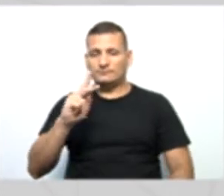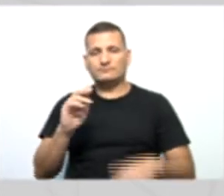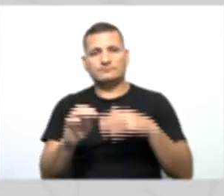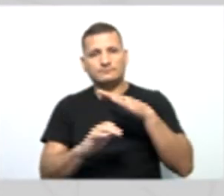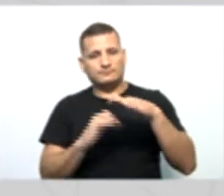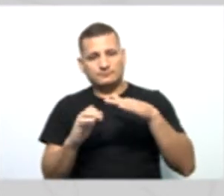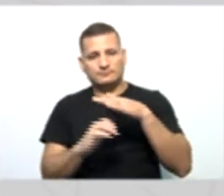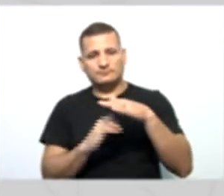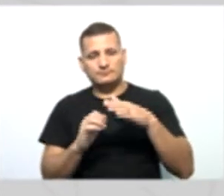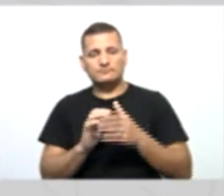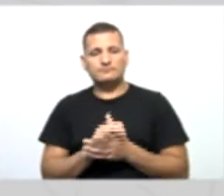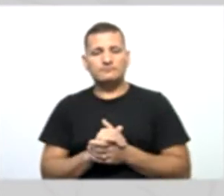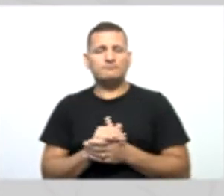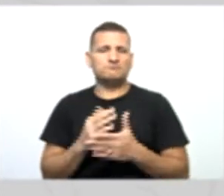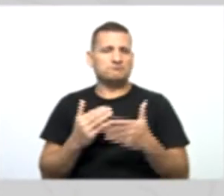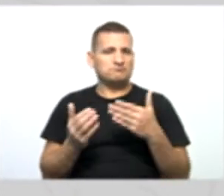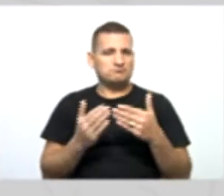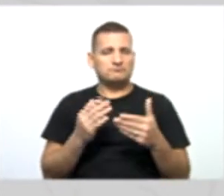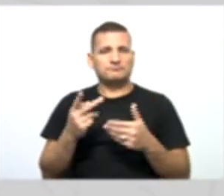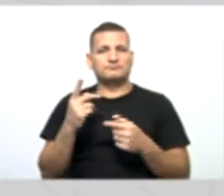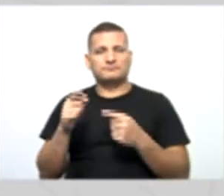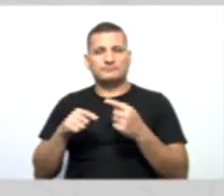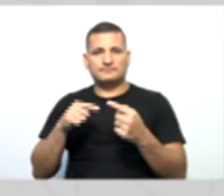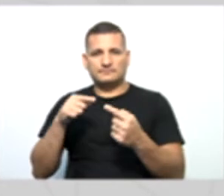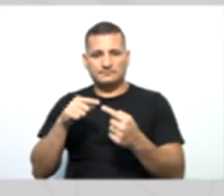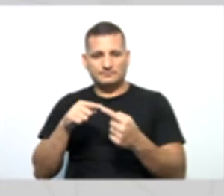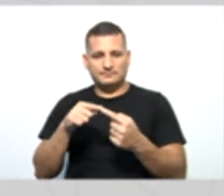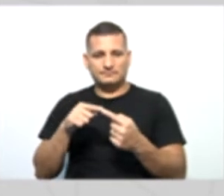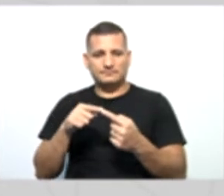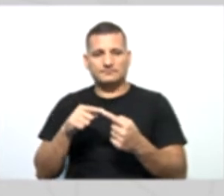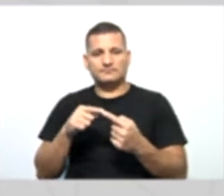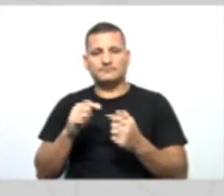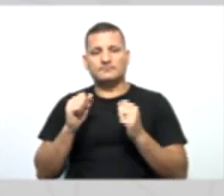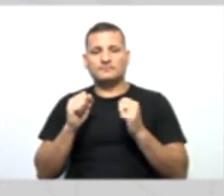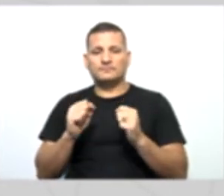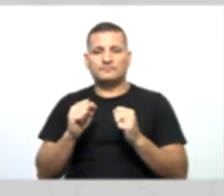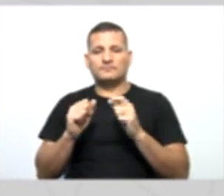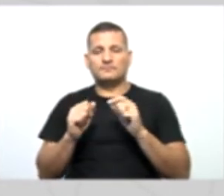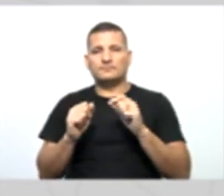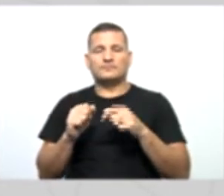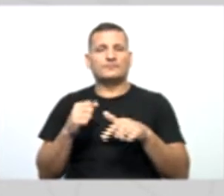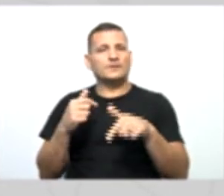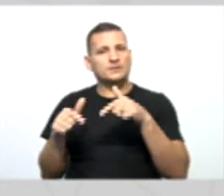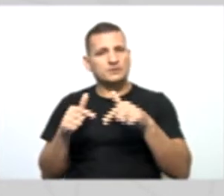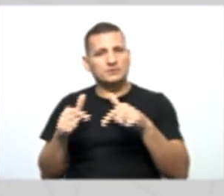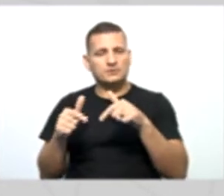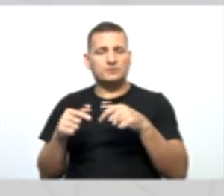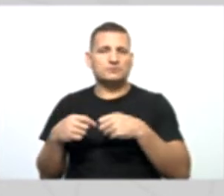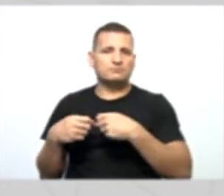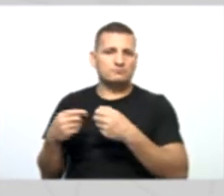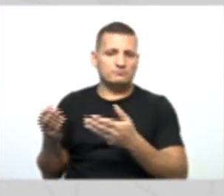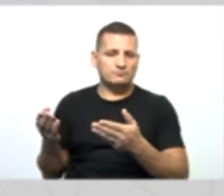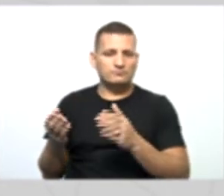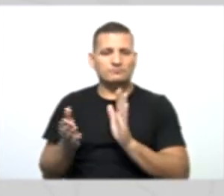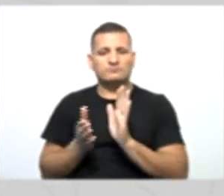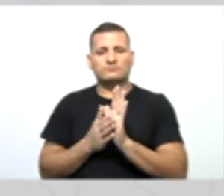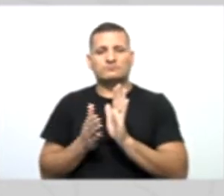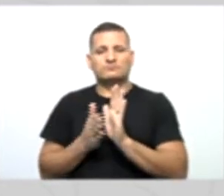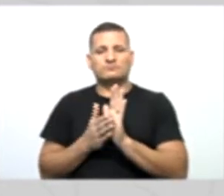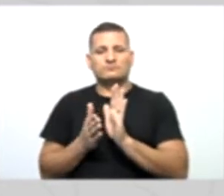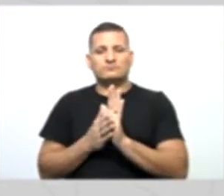empreendedoras, independentemente do objetivo da cooperativa, eles podem fornecer serviços intermediários,